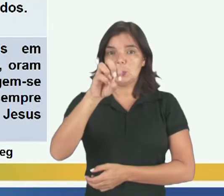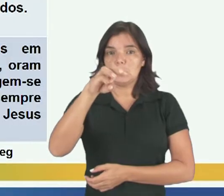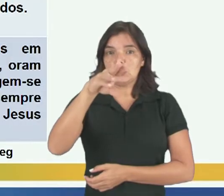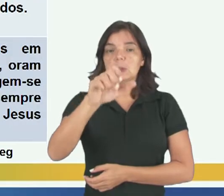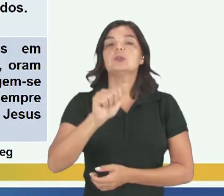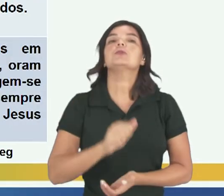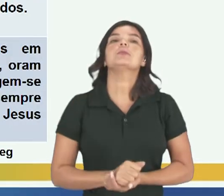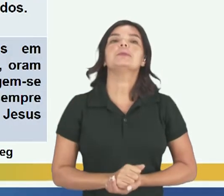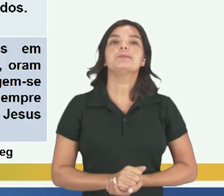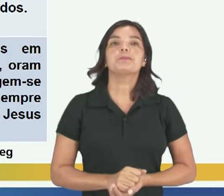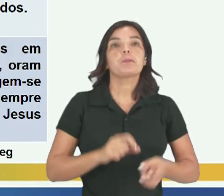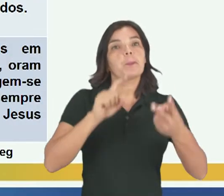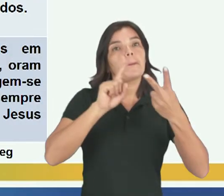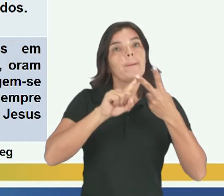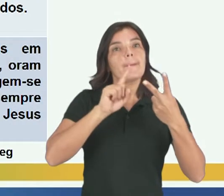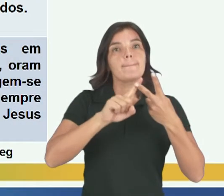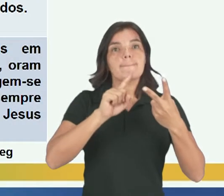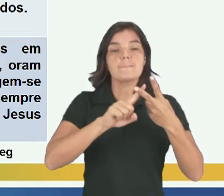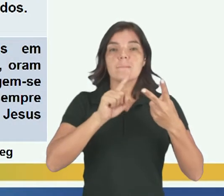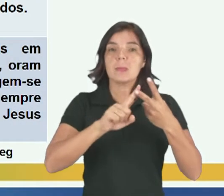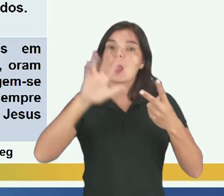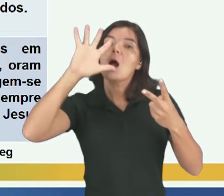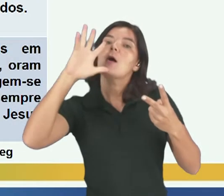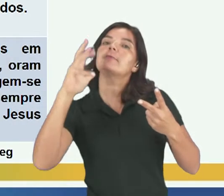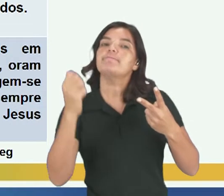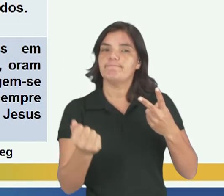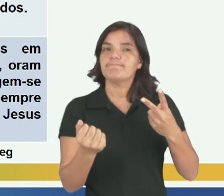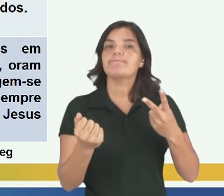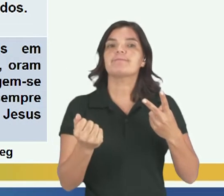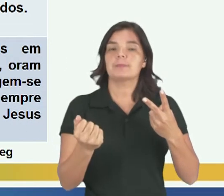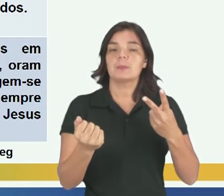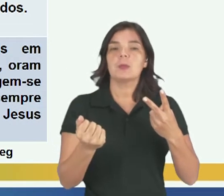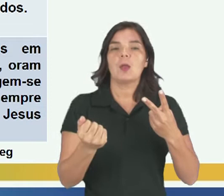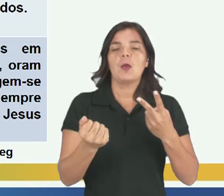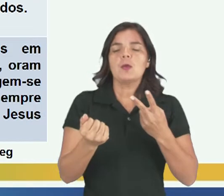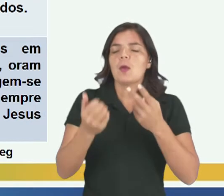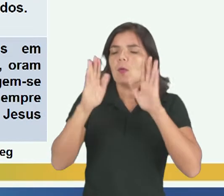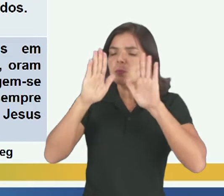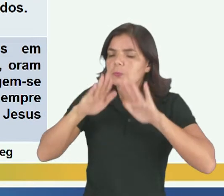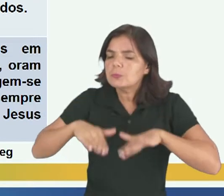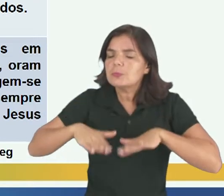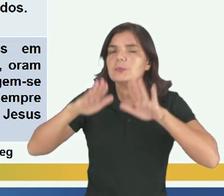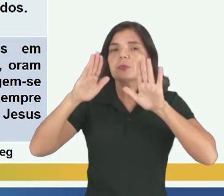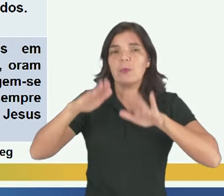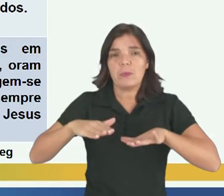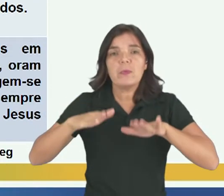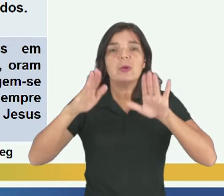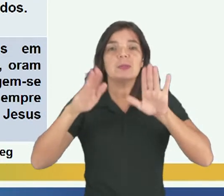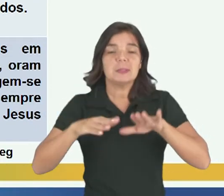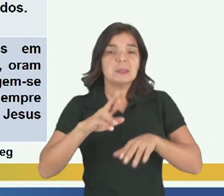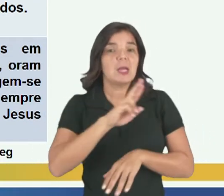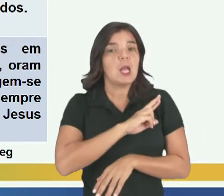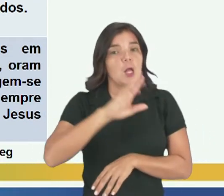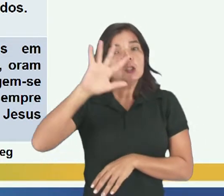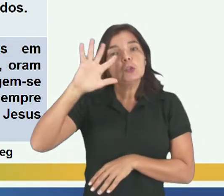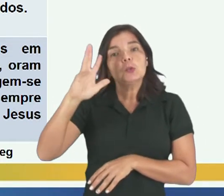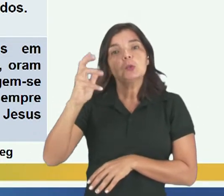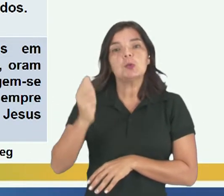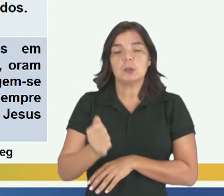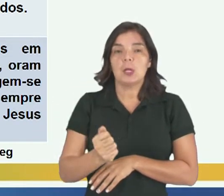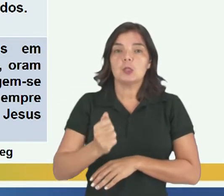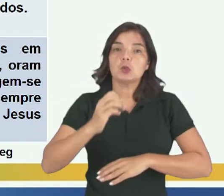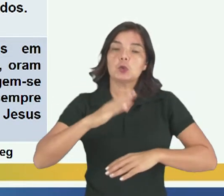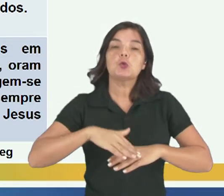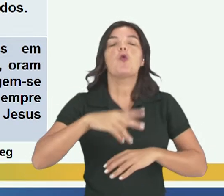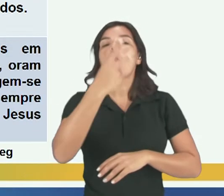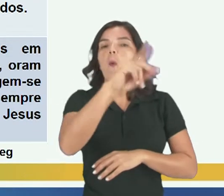vamos ter religiões de matriz africana, né? Que veneram divindades das religiões africanas,